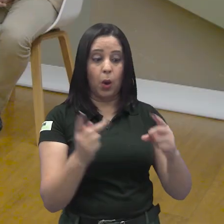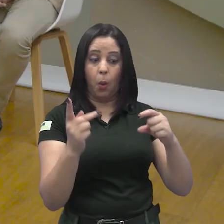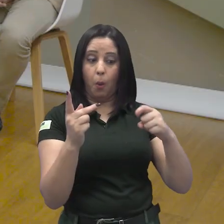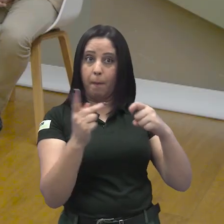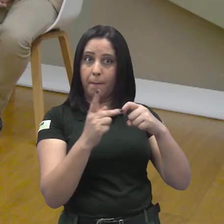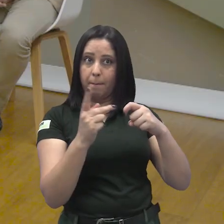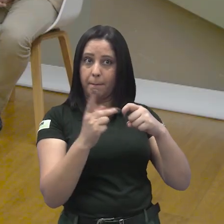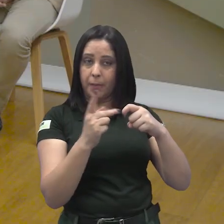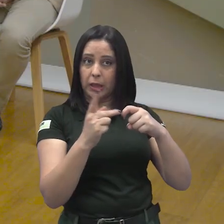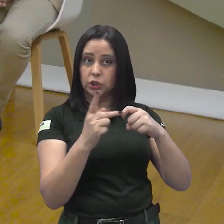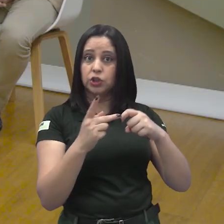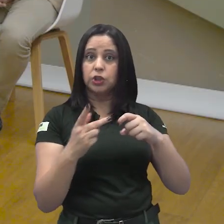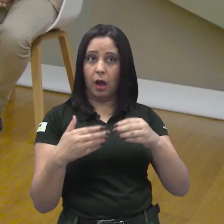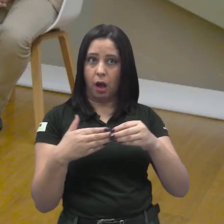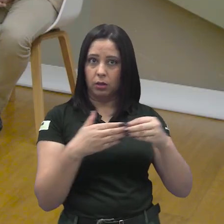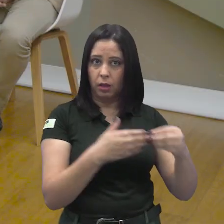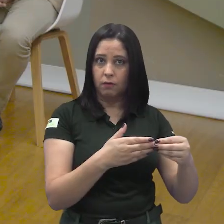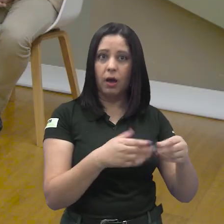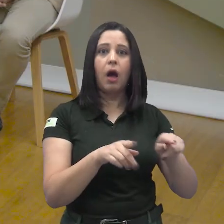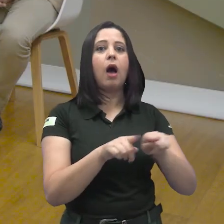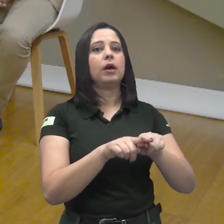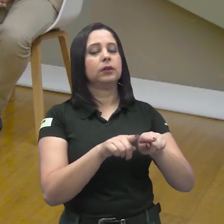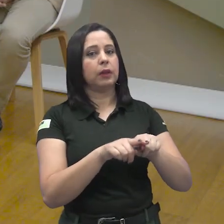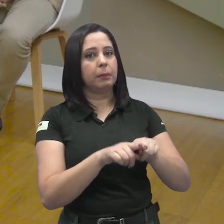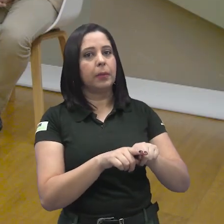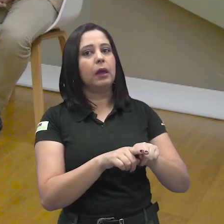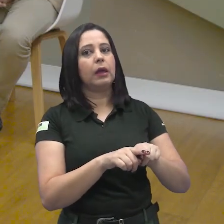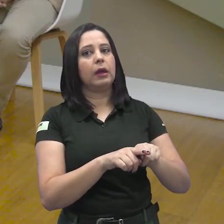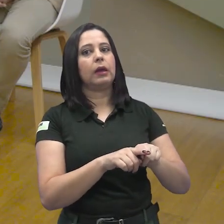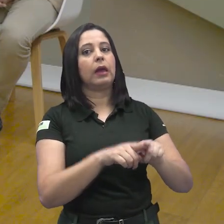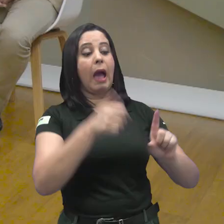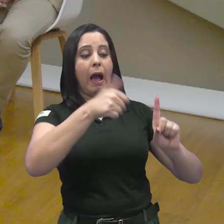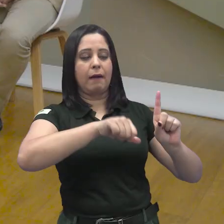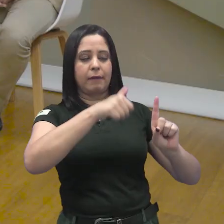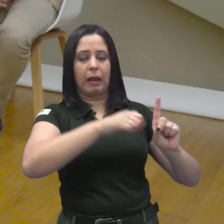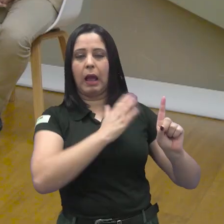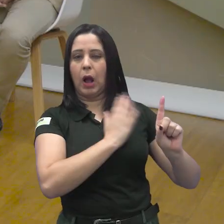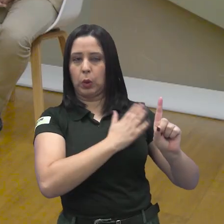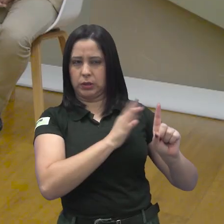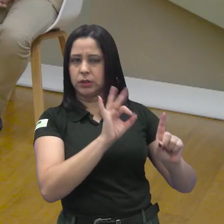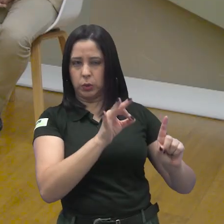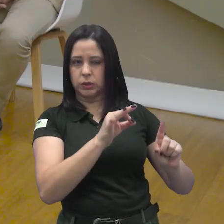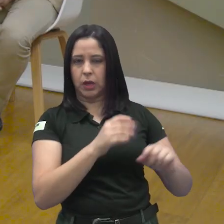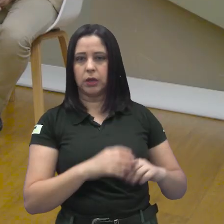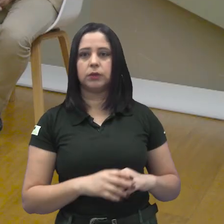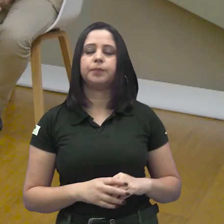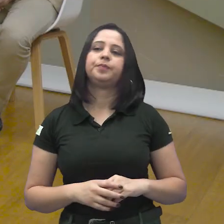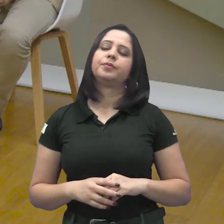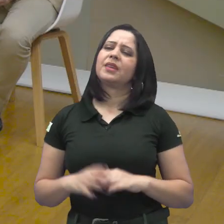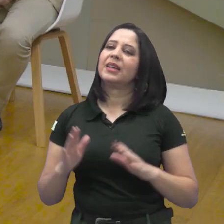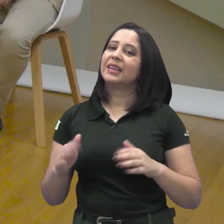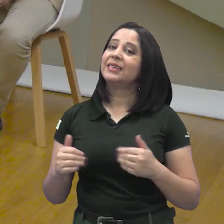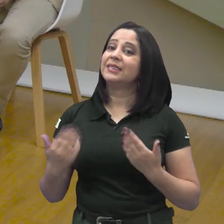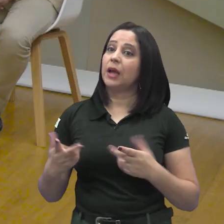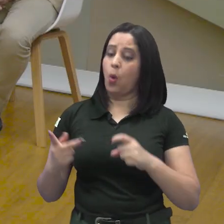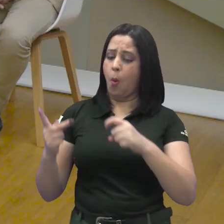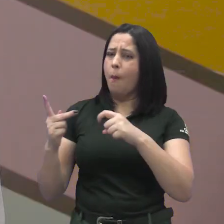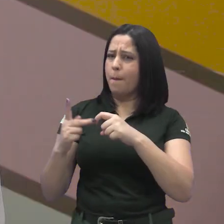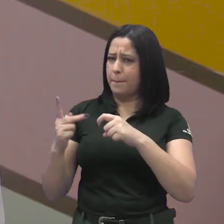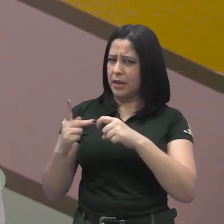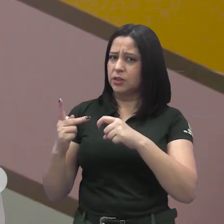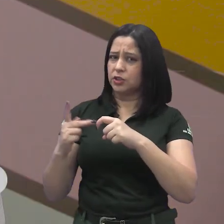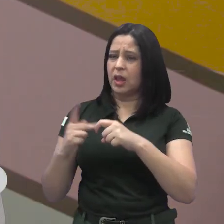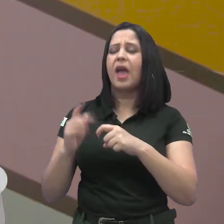pediatra, também, de repente, levar a criança para fazer uma avaliação aí cardiológica, doutor, eu imagino. Geralmente, o